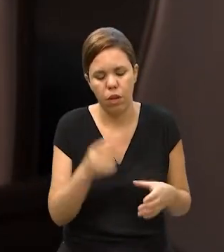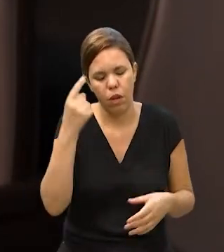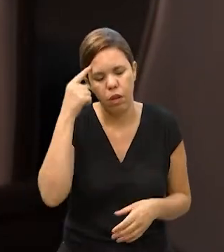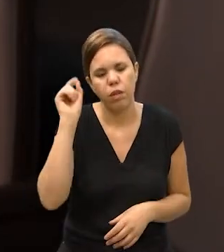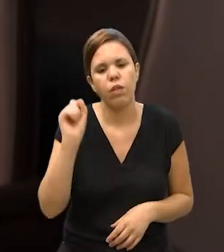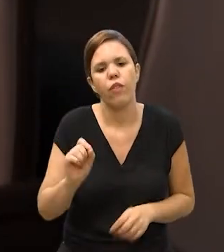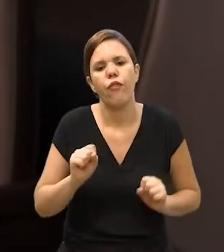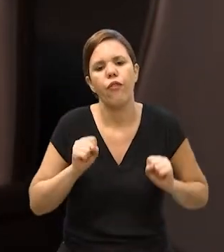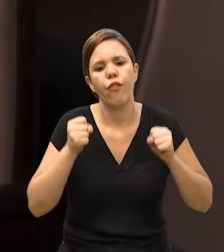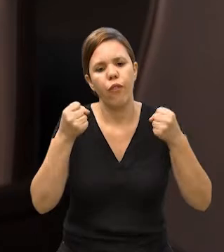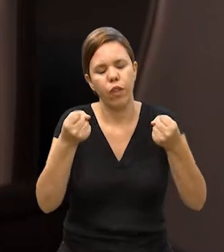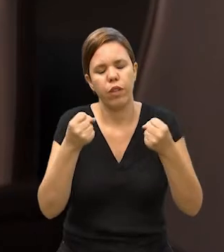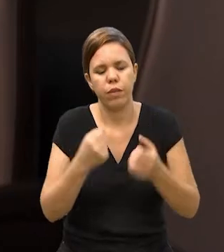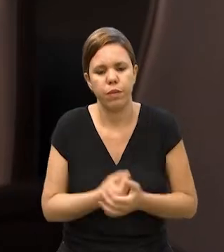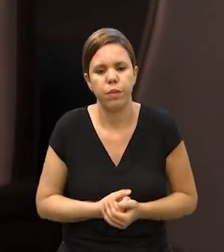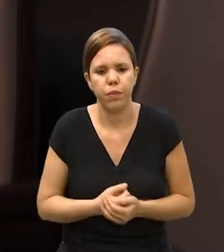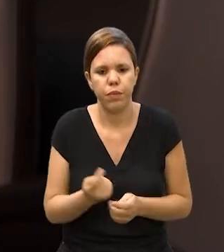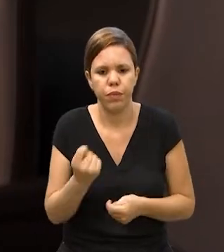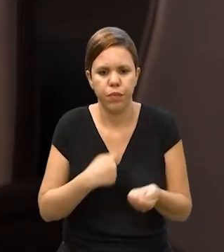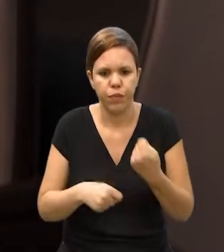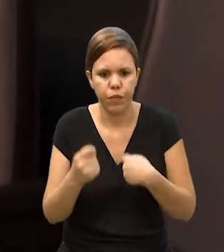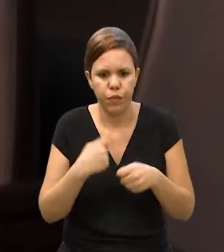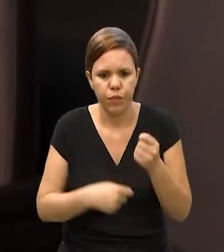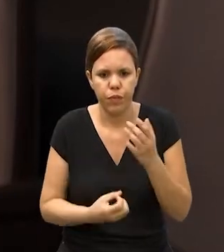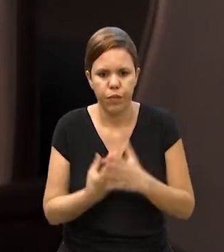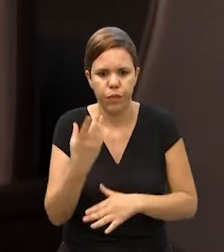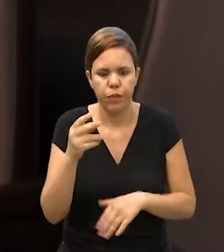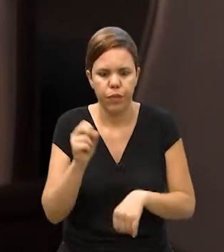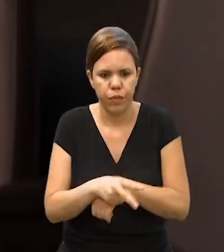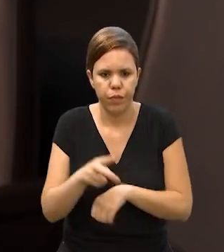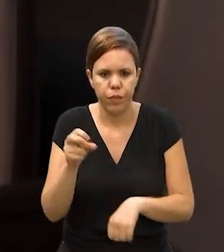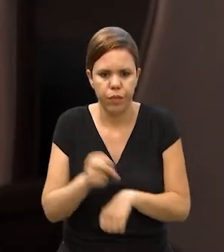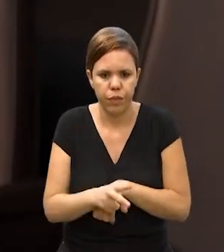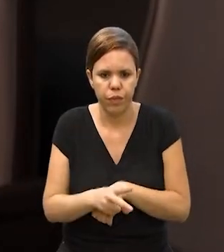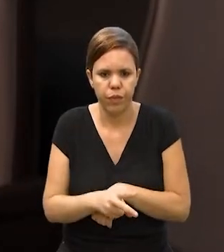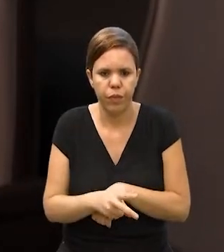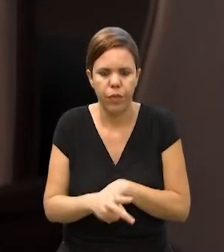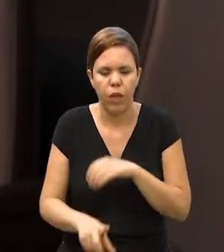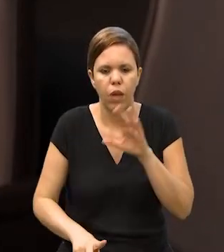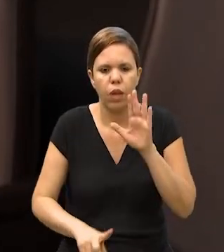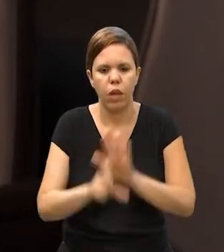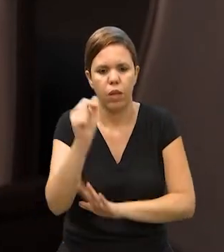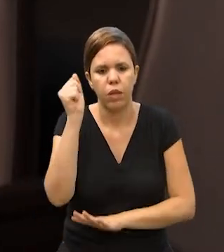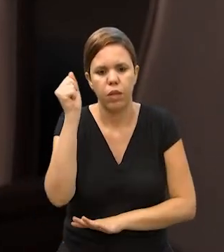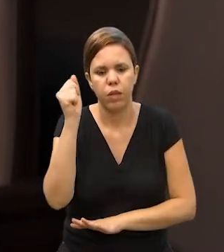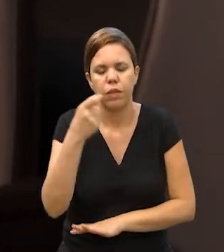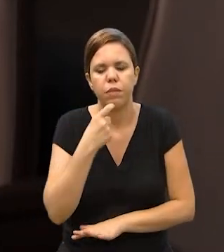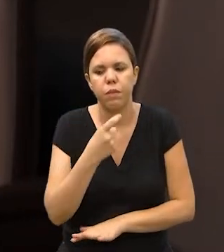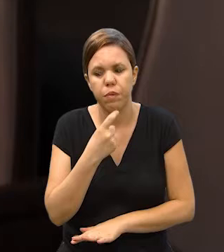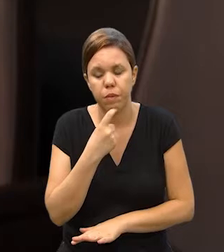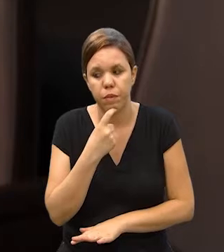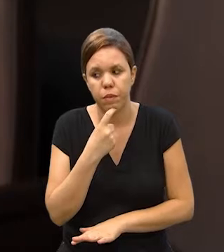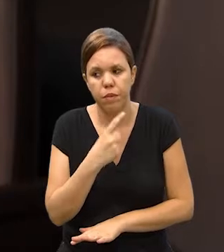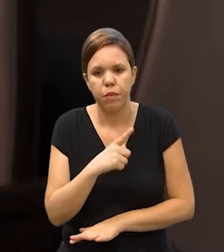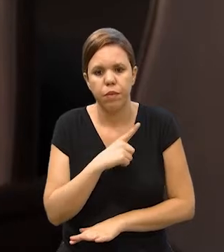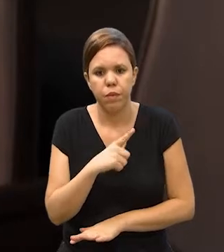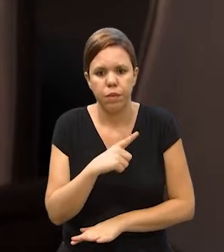é fortalecer a economia, gerar emprego, gerar riqueza, porque a Campinas ela